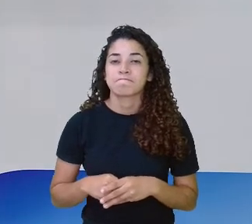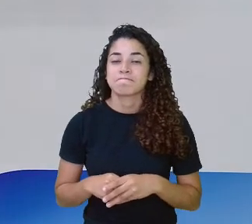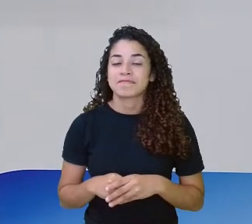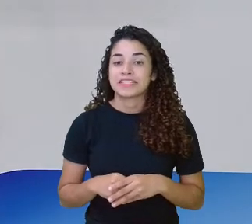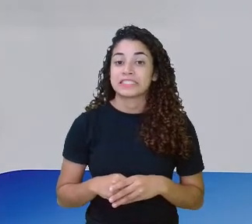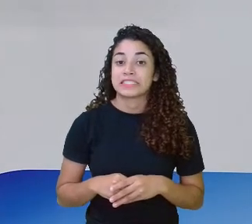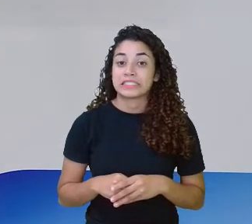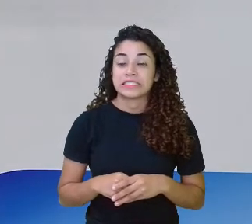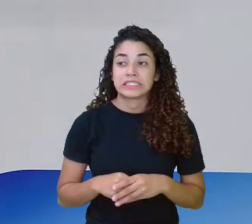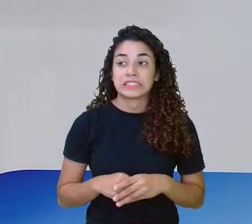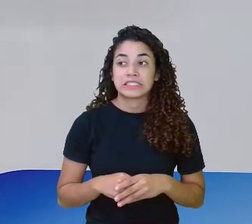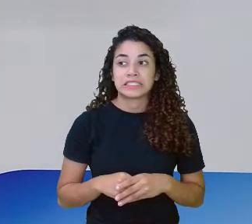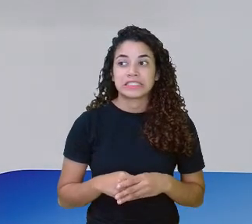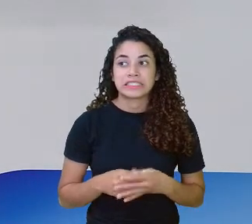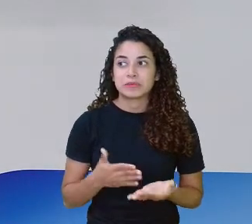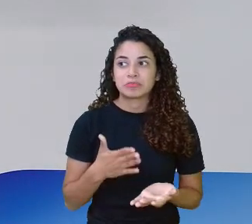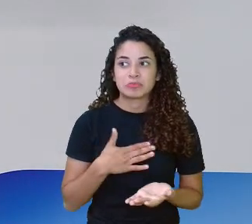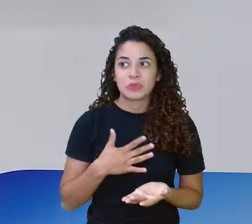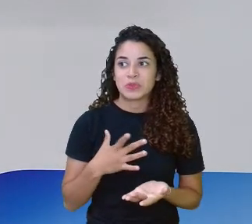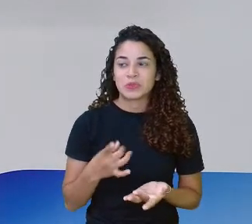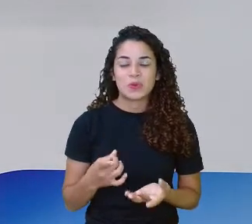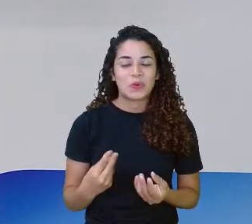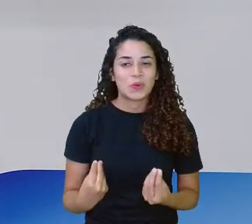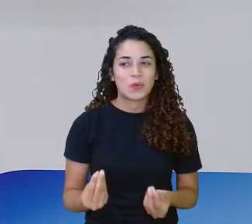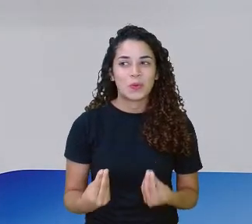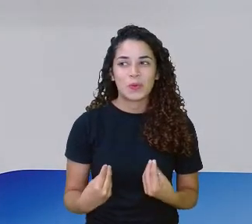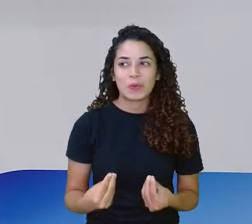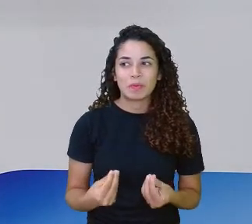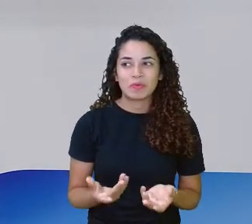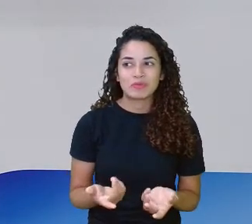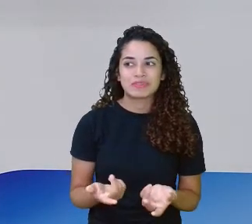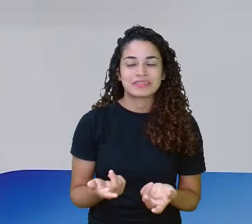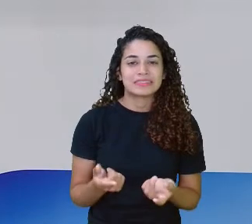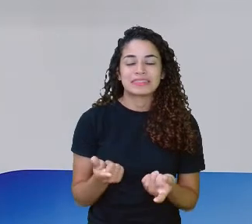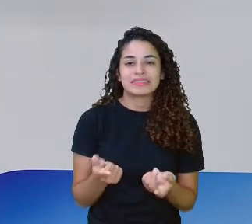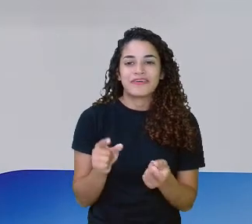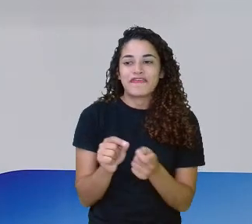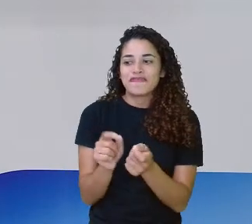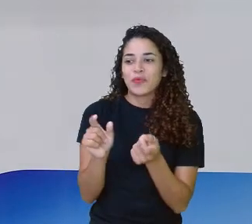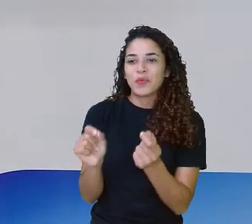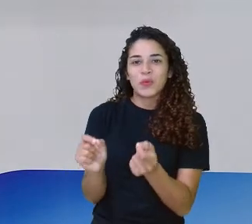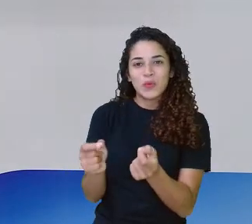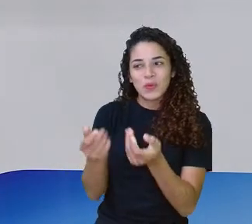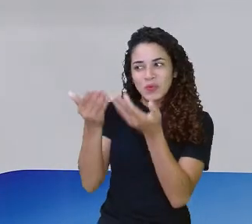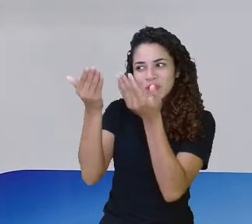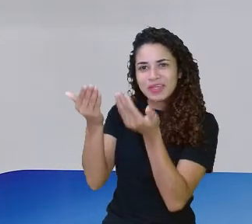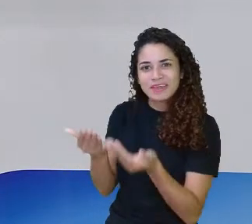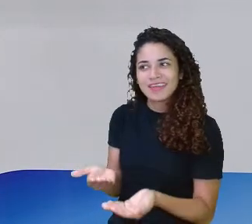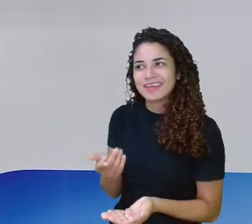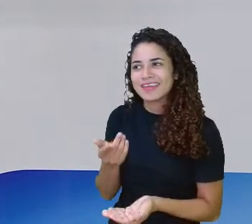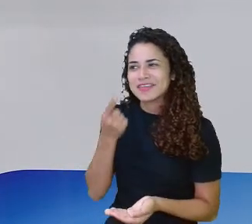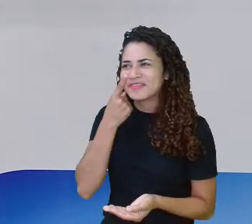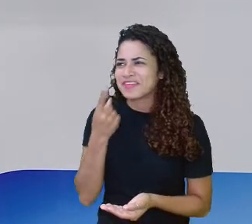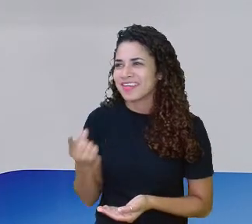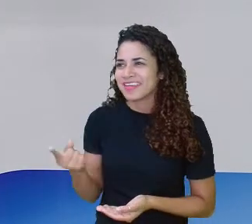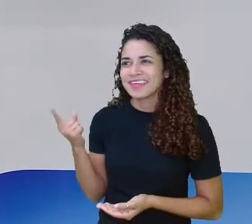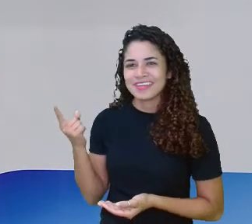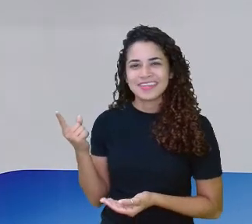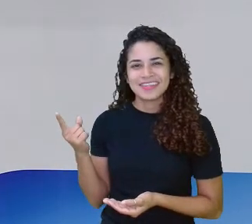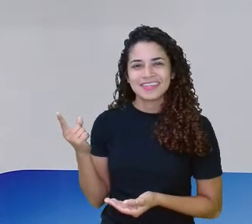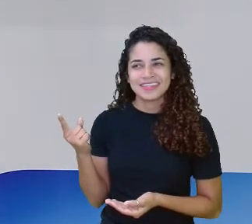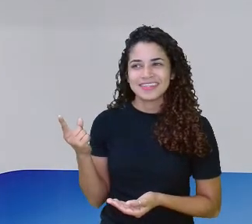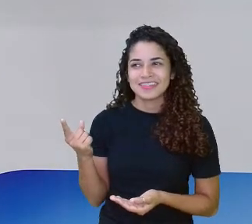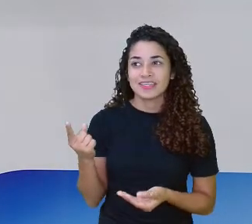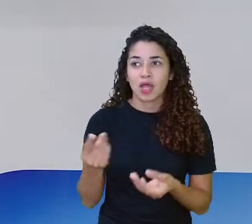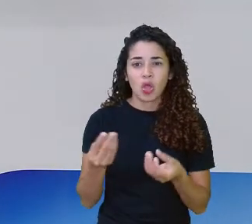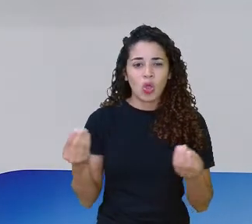Professora, pelo amor de Deus, o que foi que a senhora fez aqui, professora? Como é